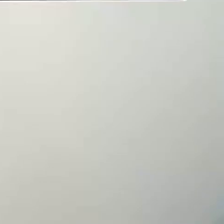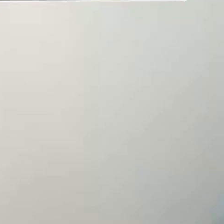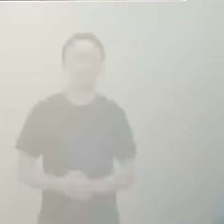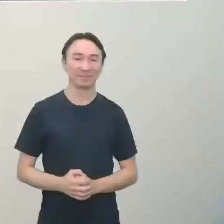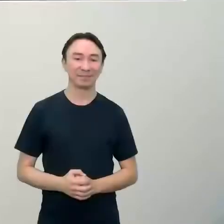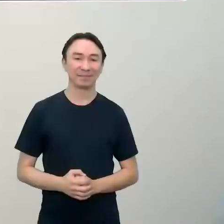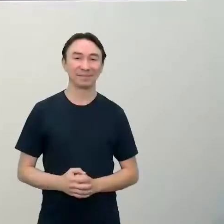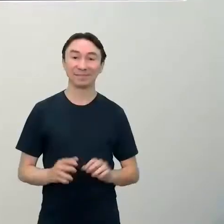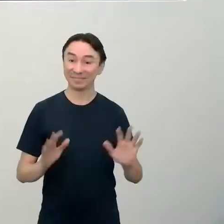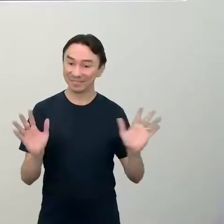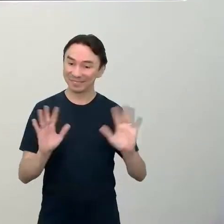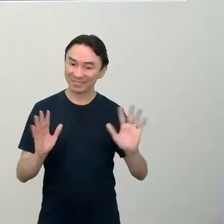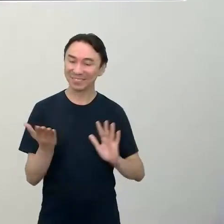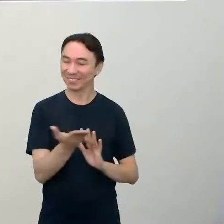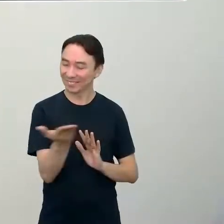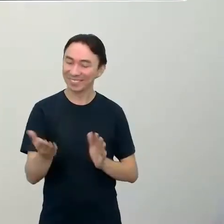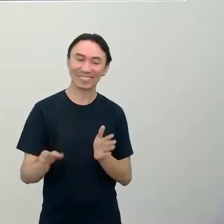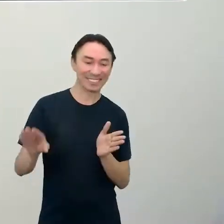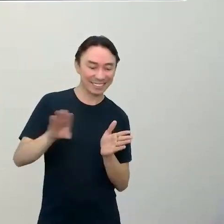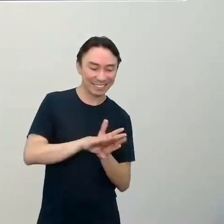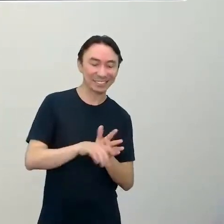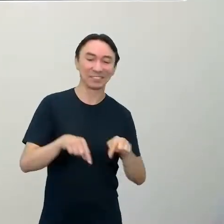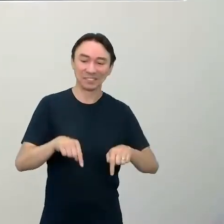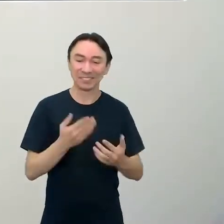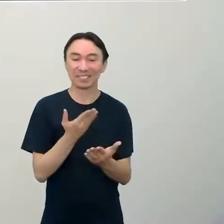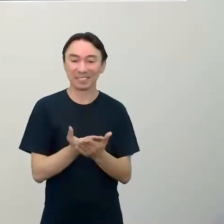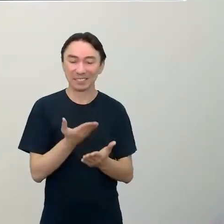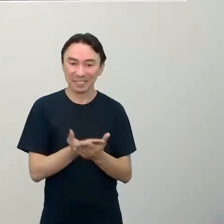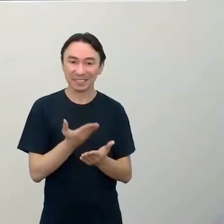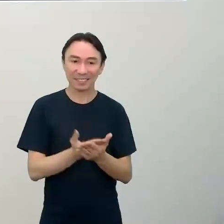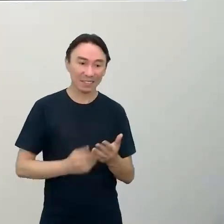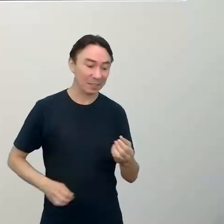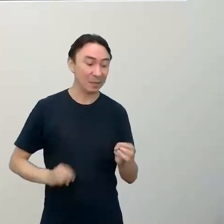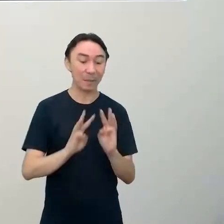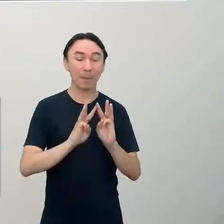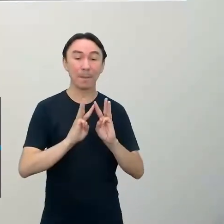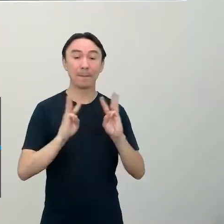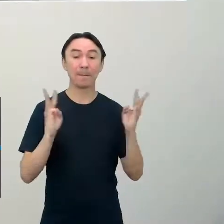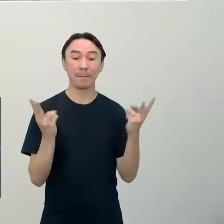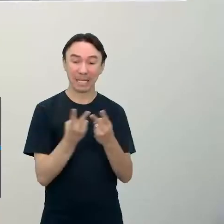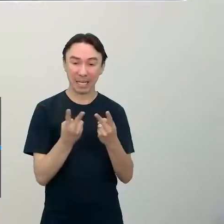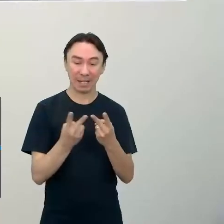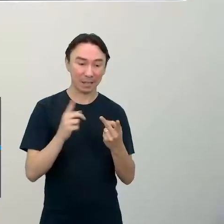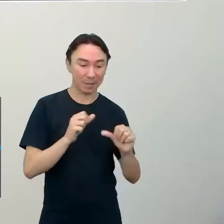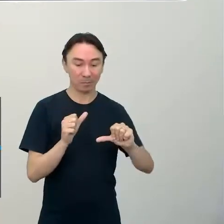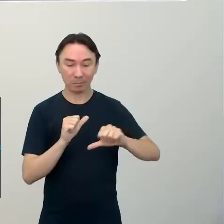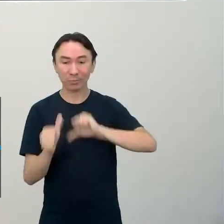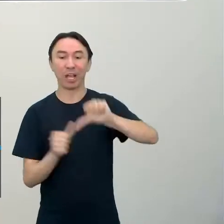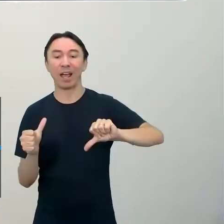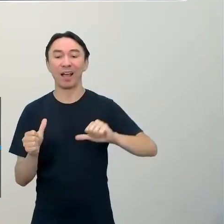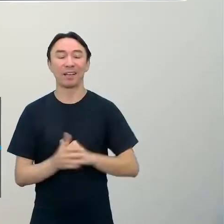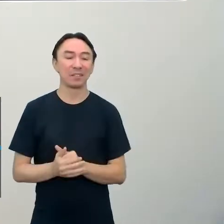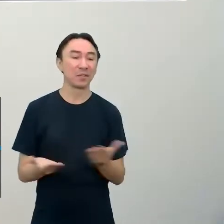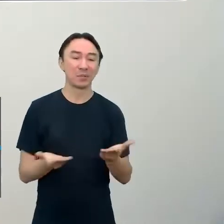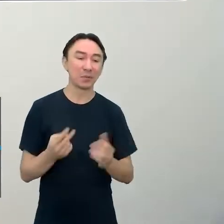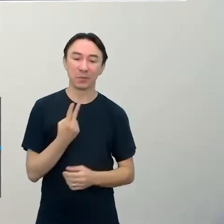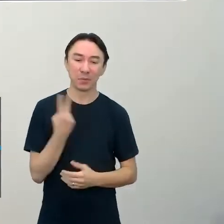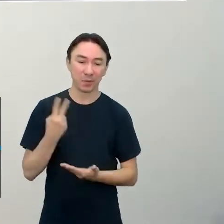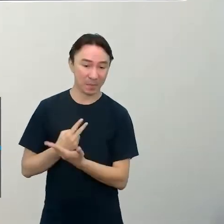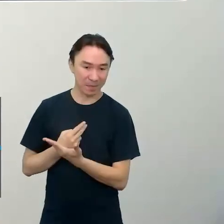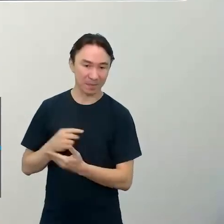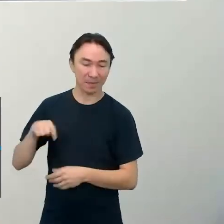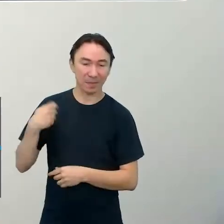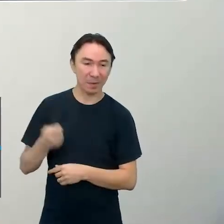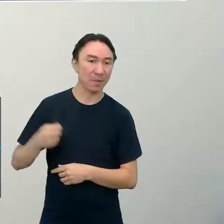Oi, gente, que bom que vocês chegaram aqui para a nossa aula de transformação de matéria e energia. Eu sou a Viviane, professora de vocês aqui pelo Centro de Mídias, e nós